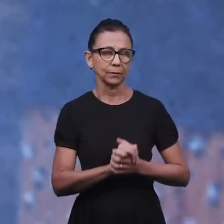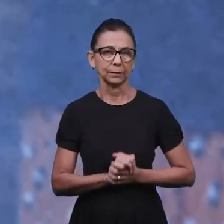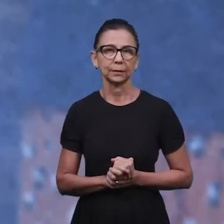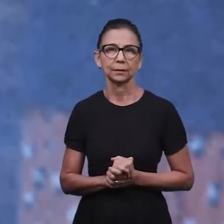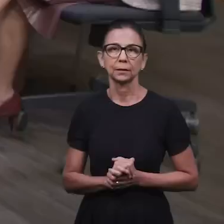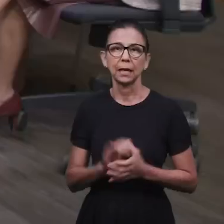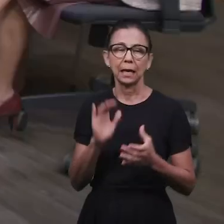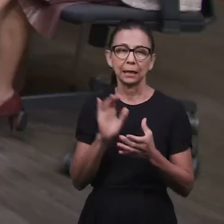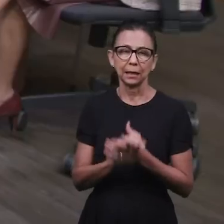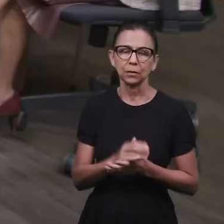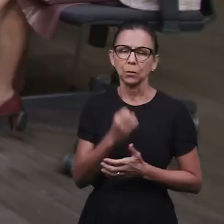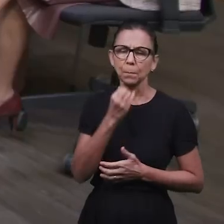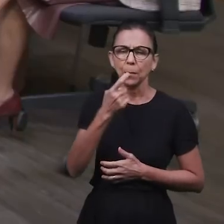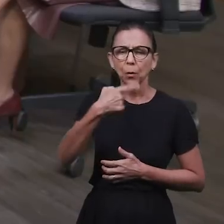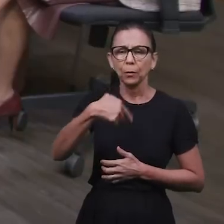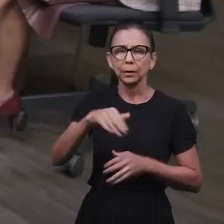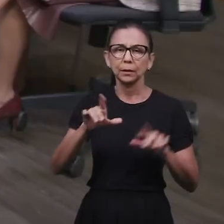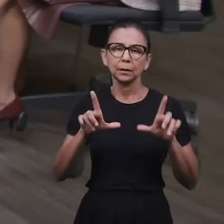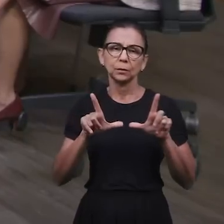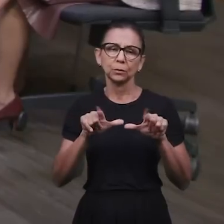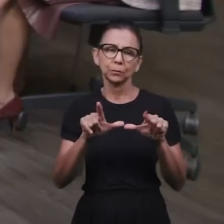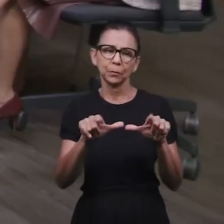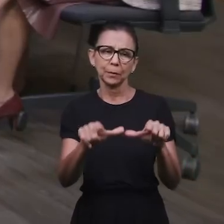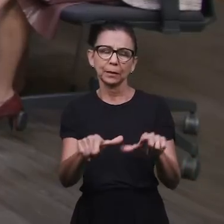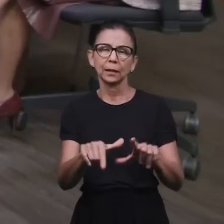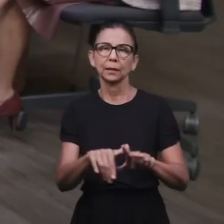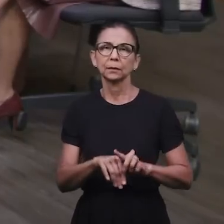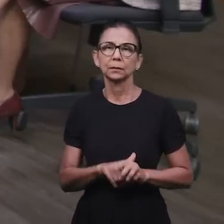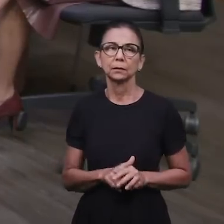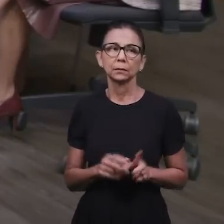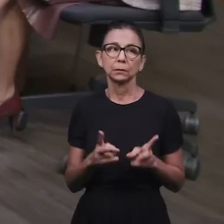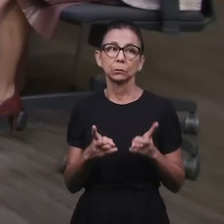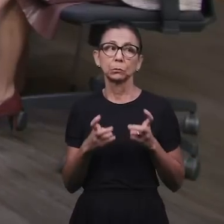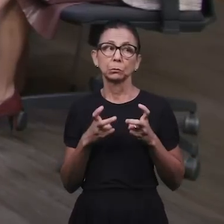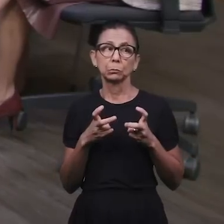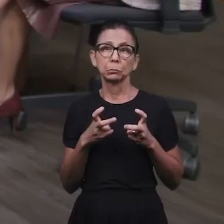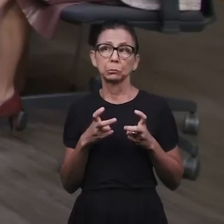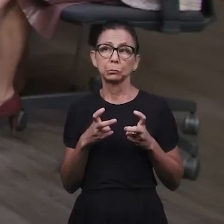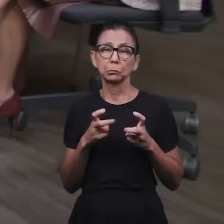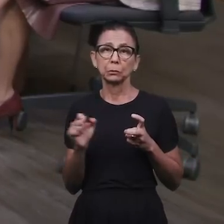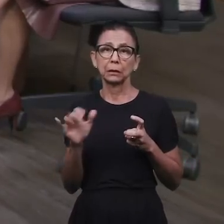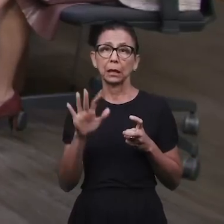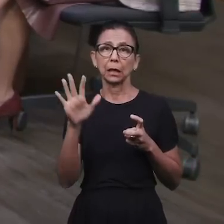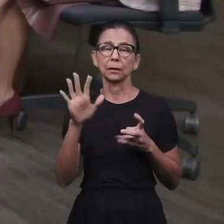era livre, não sabia. É melhor usar a expressão livre do que feliz, né?